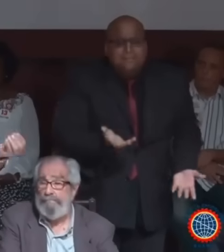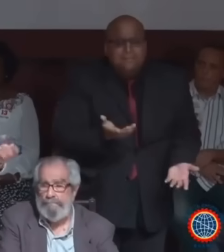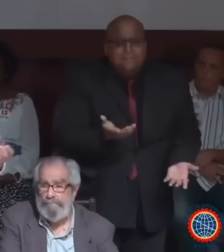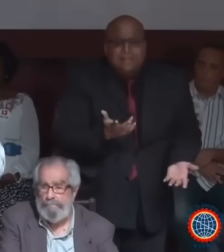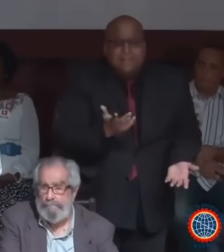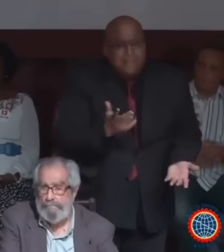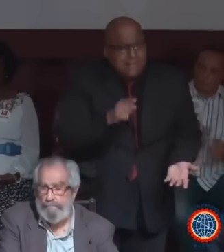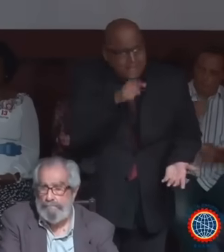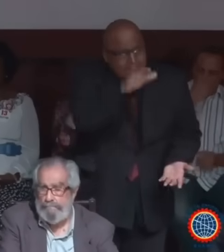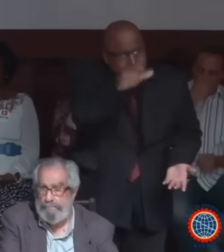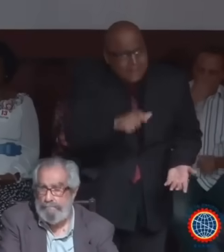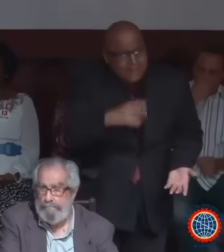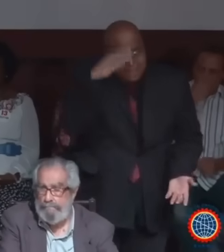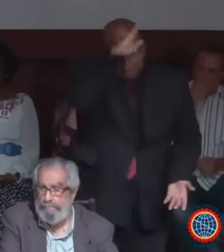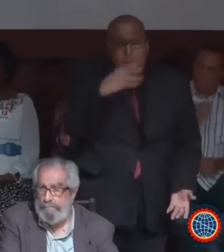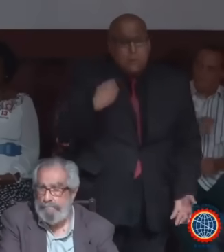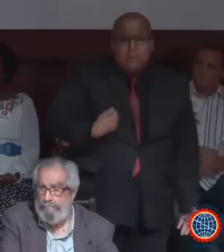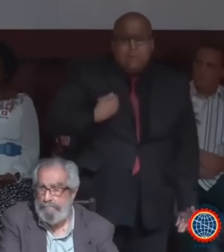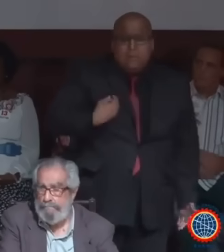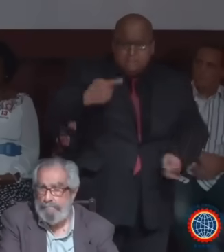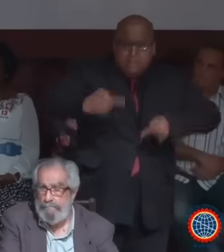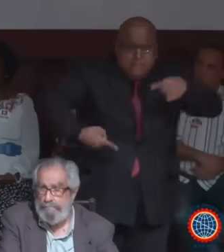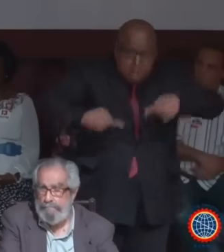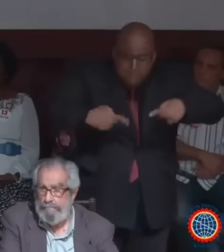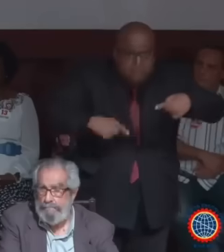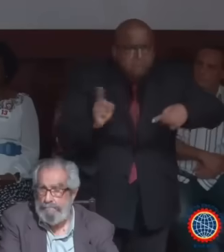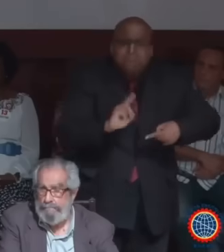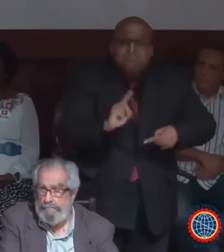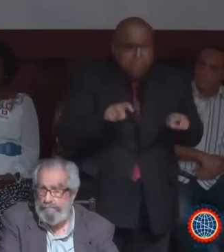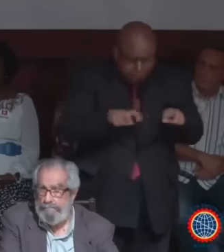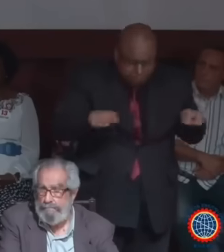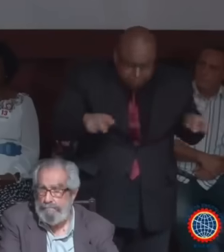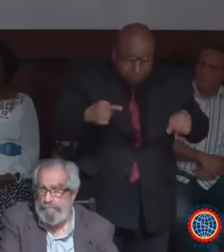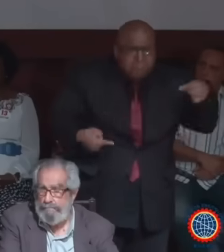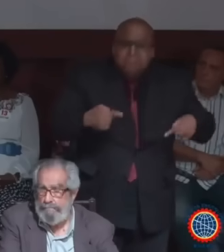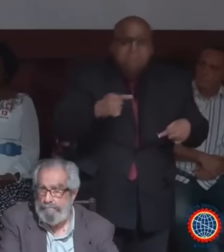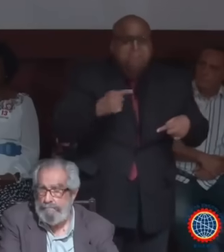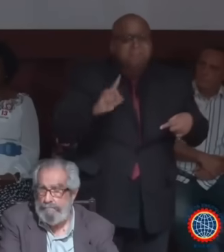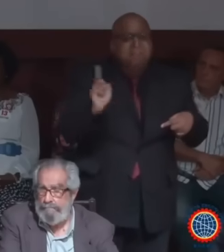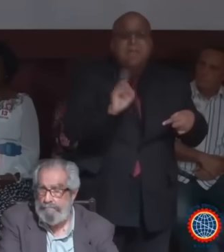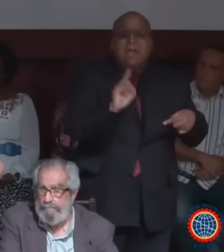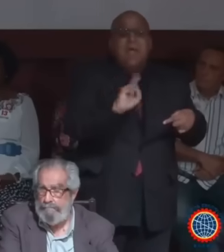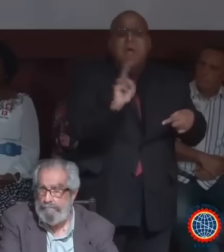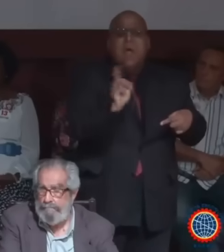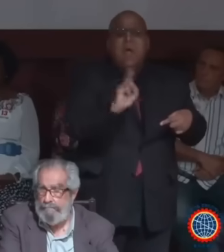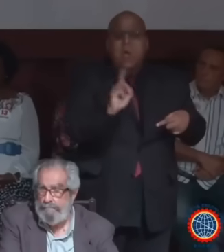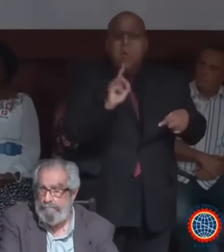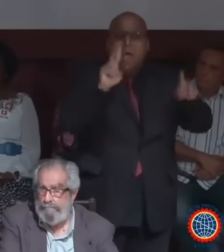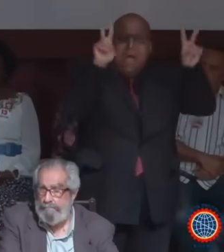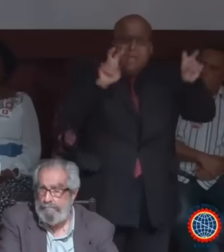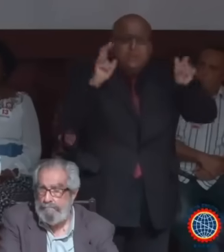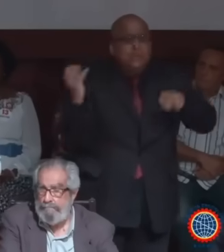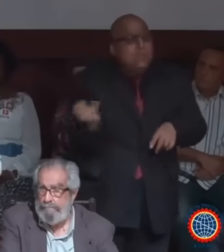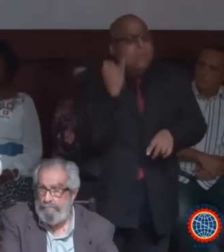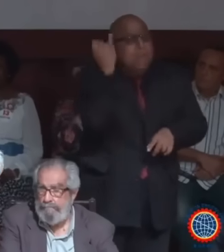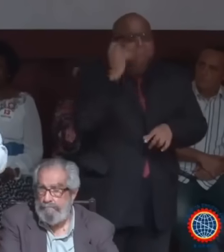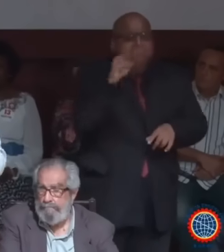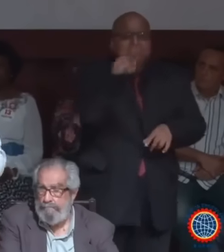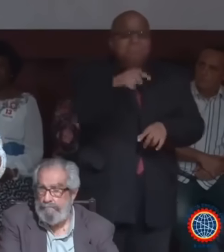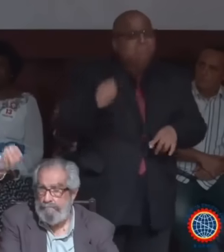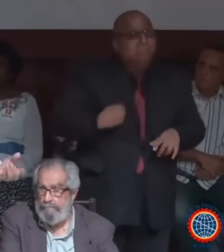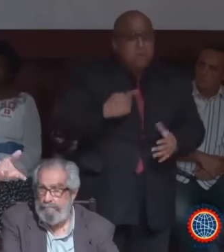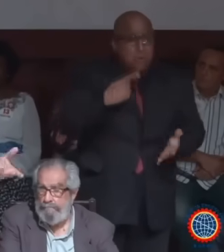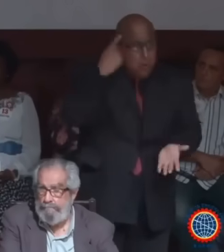Não é possível ele participar de um debate aqui para tratar de assuntos tão caros à nacionalidade.